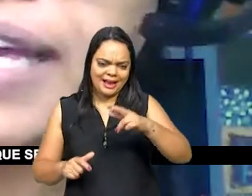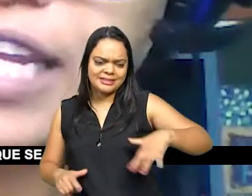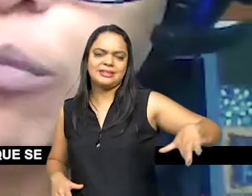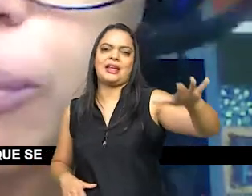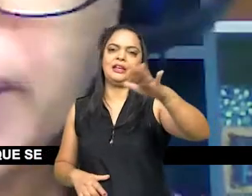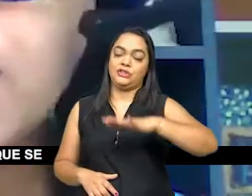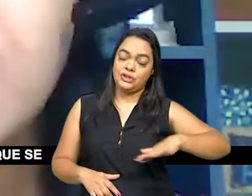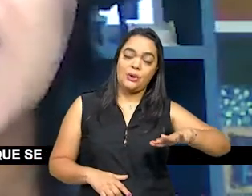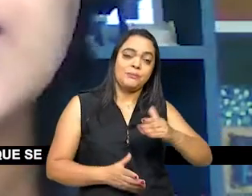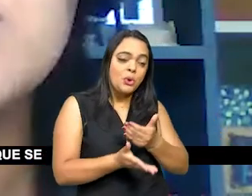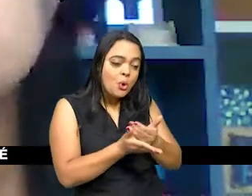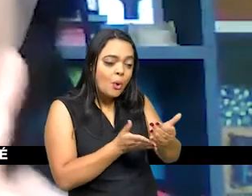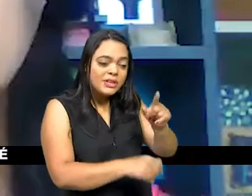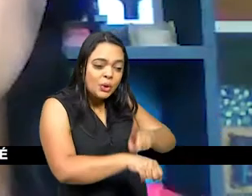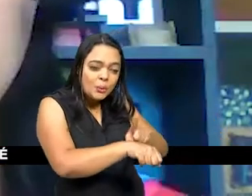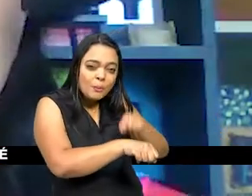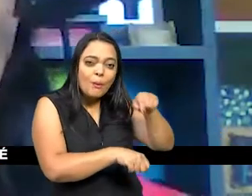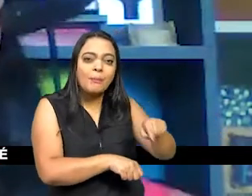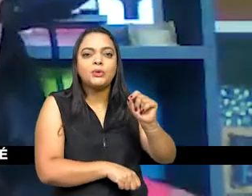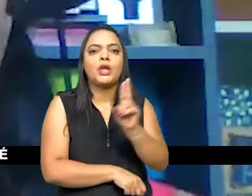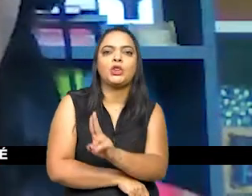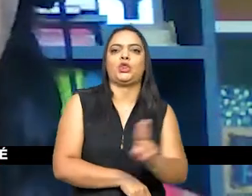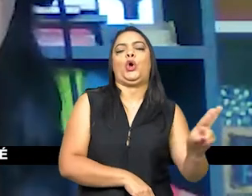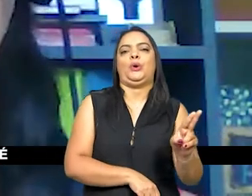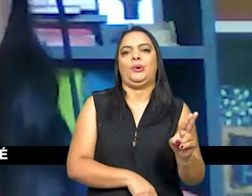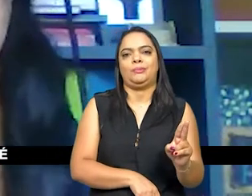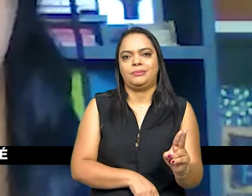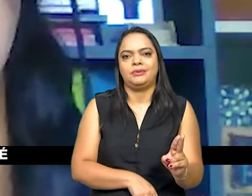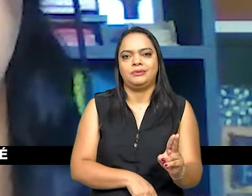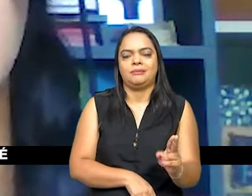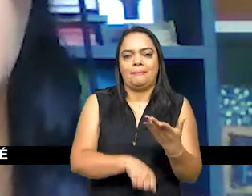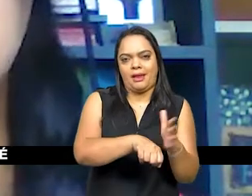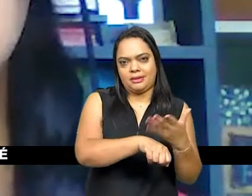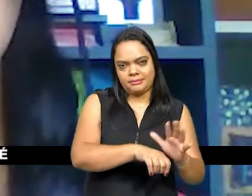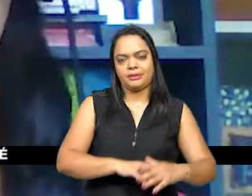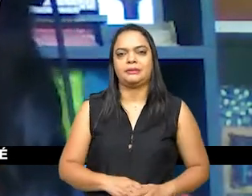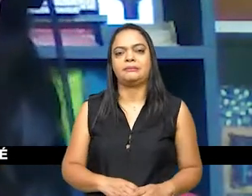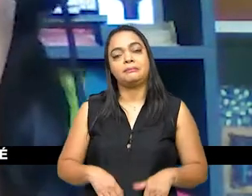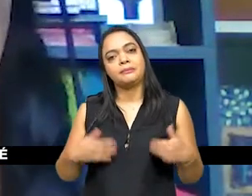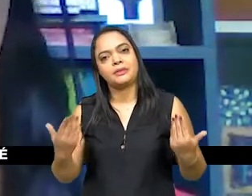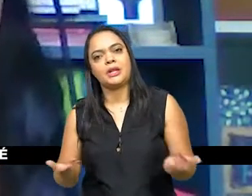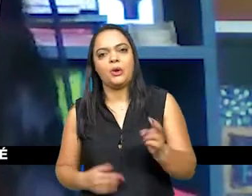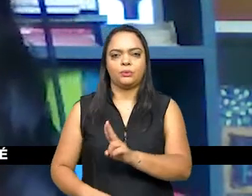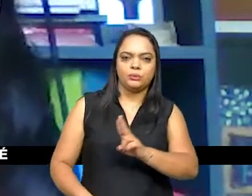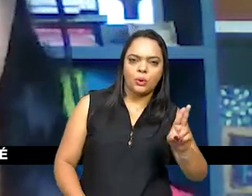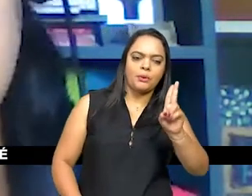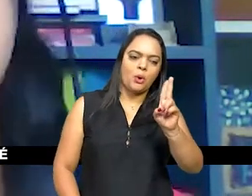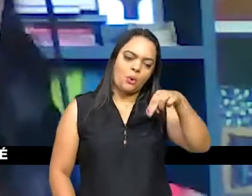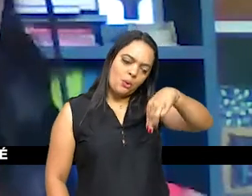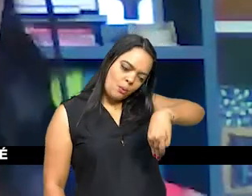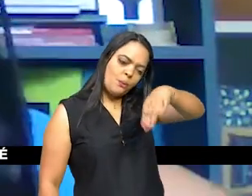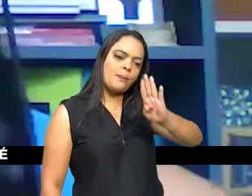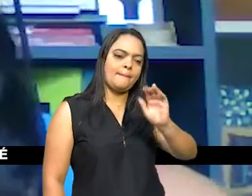partir daquele momento em que se atribuiu um nome para o conjunto de práticas. Então, que o nome Umbanda